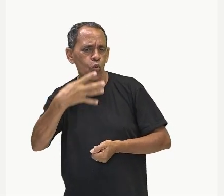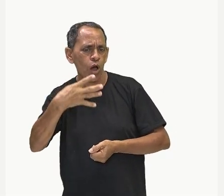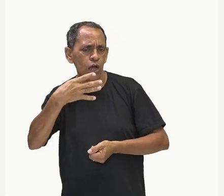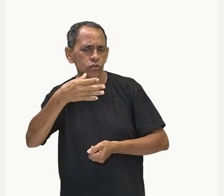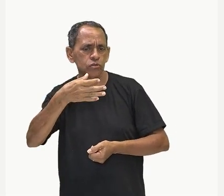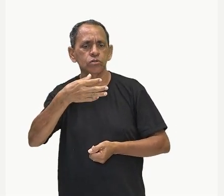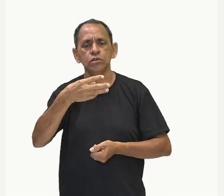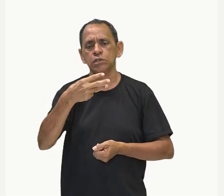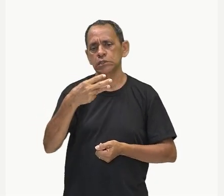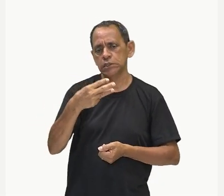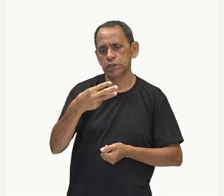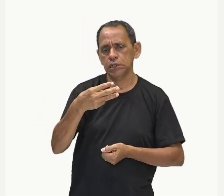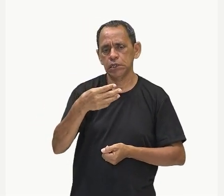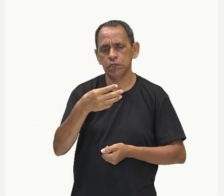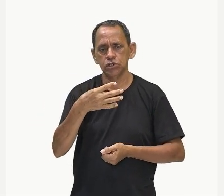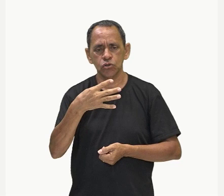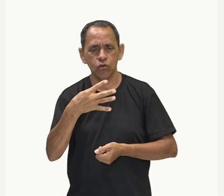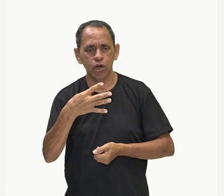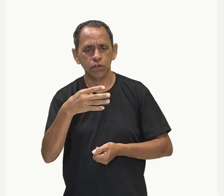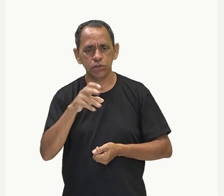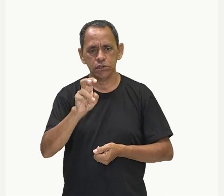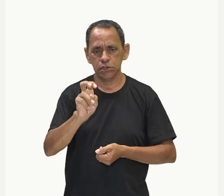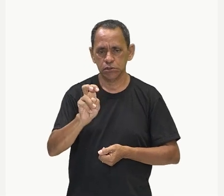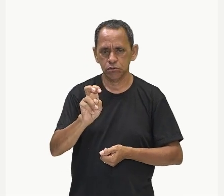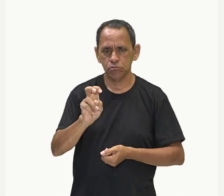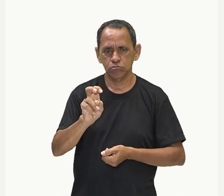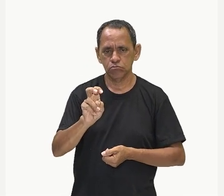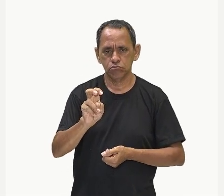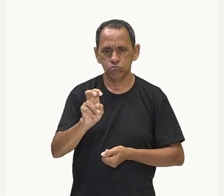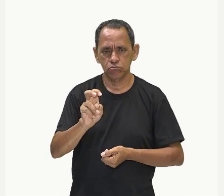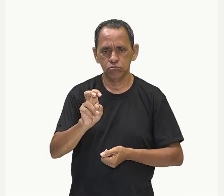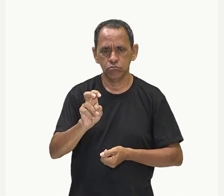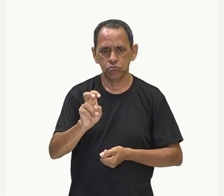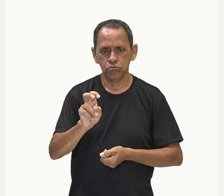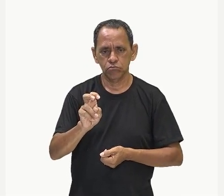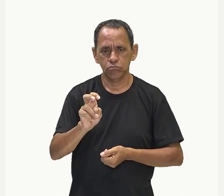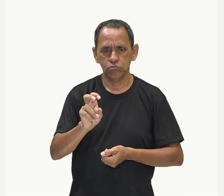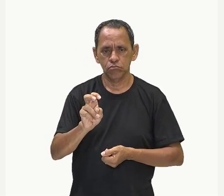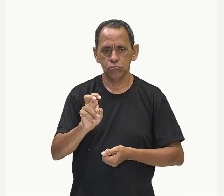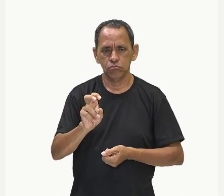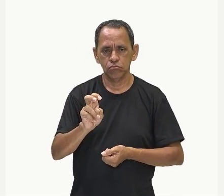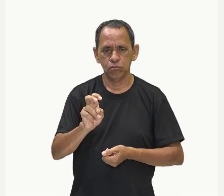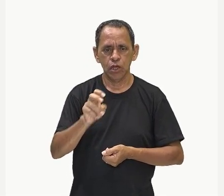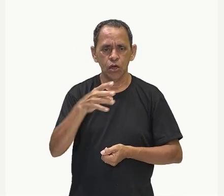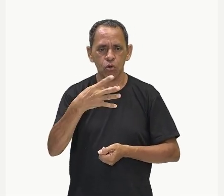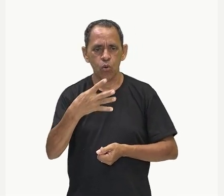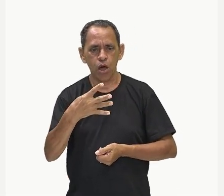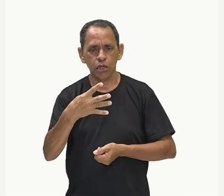Novamente, coloca-se o número como se não tivesse a vírgula. Então,